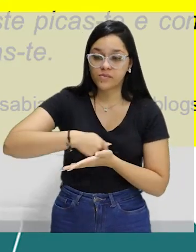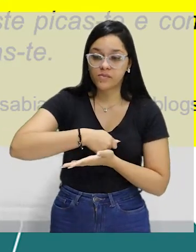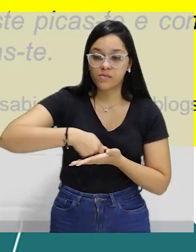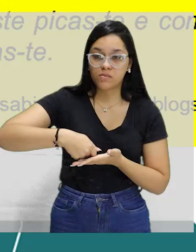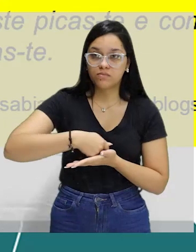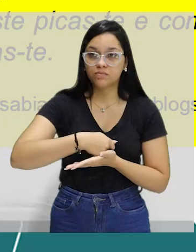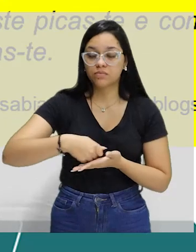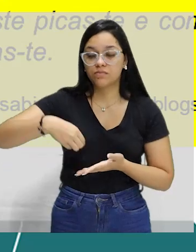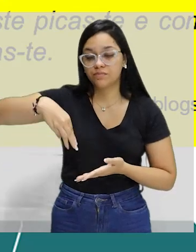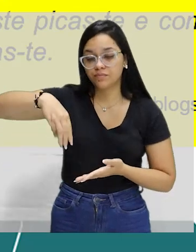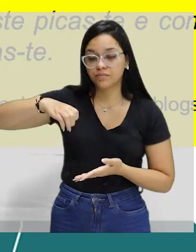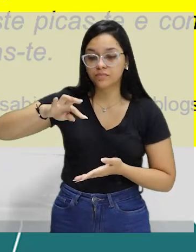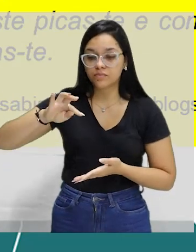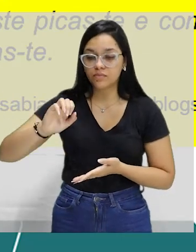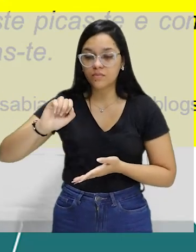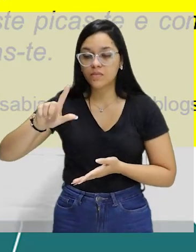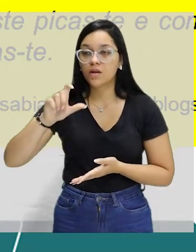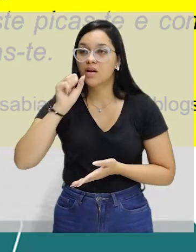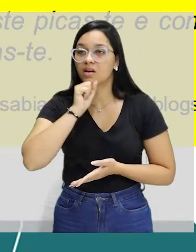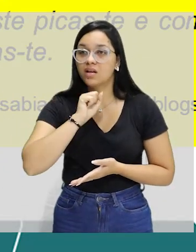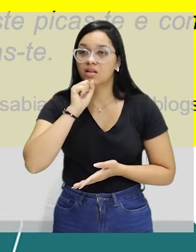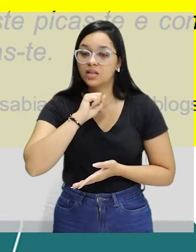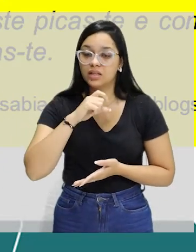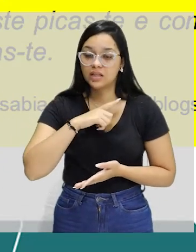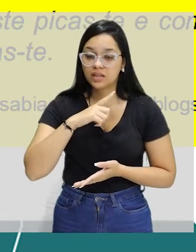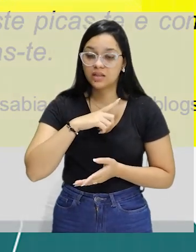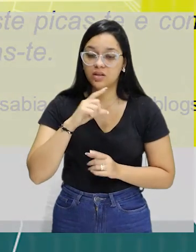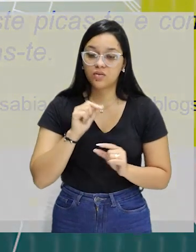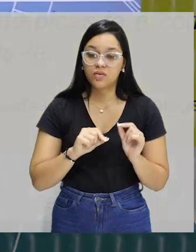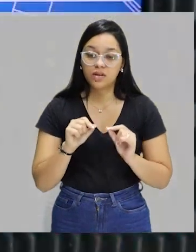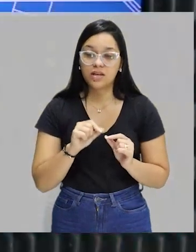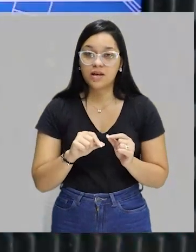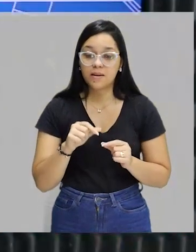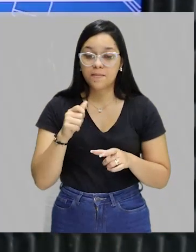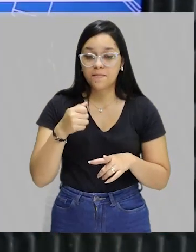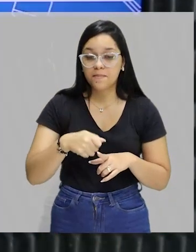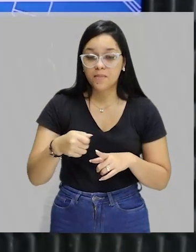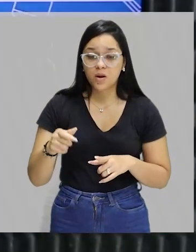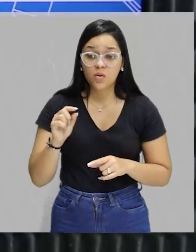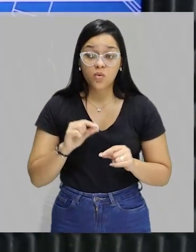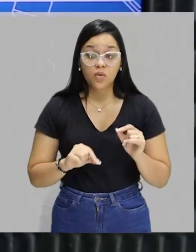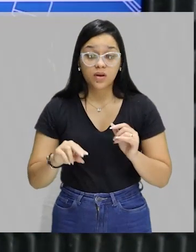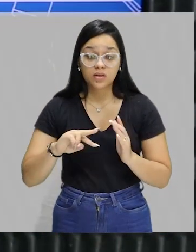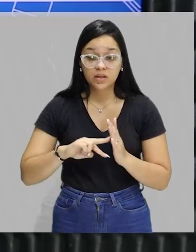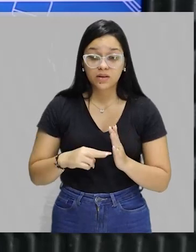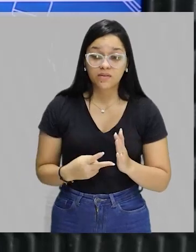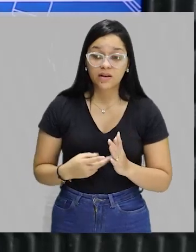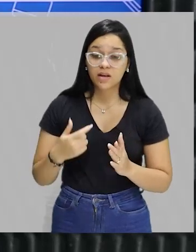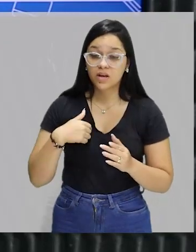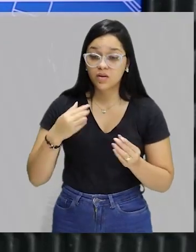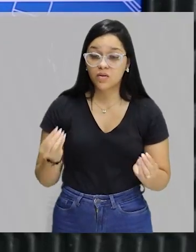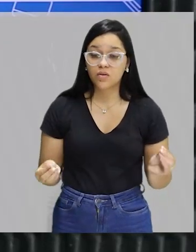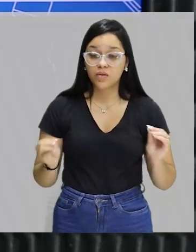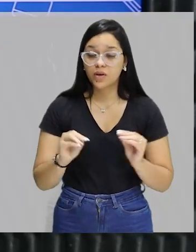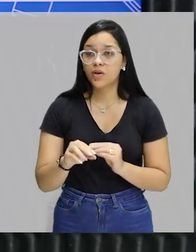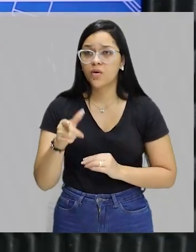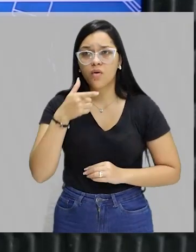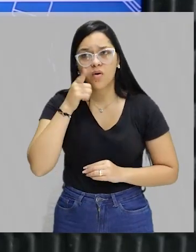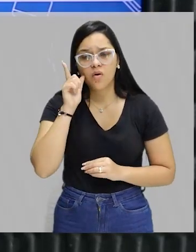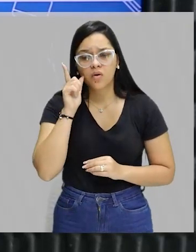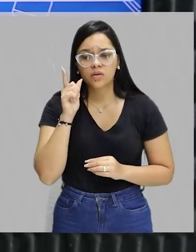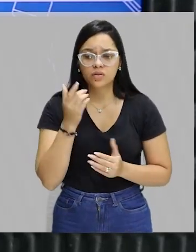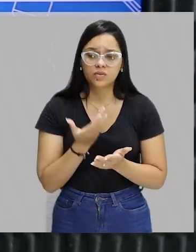de metal daqueles antigos que tem pregos soldados na ponta. Beleza. O que isso significa? Eu coloquei ontem numa aula para um